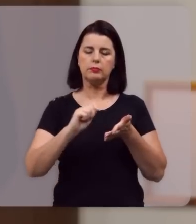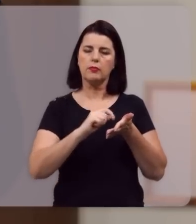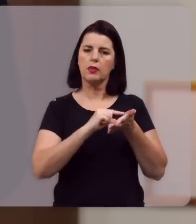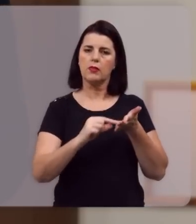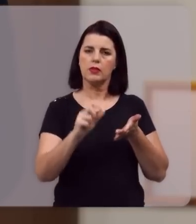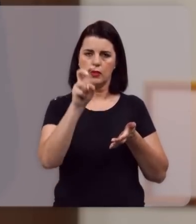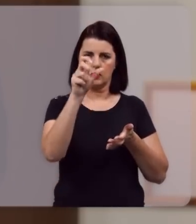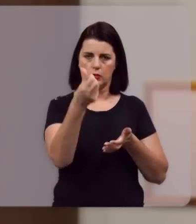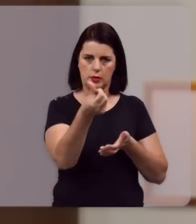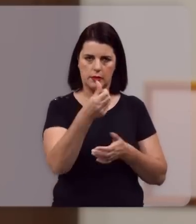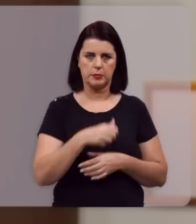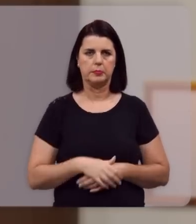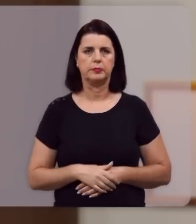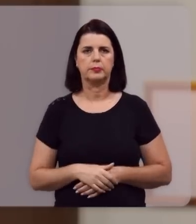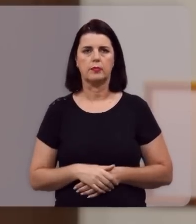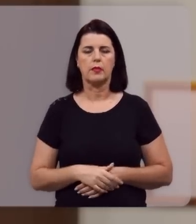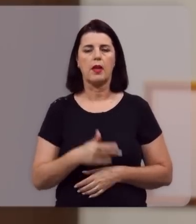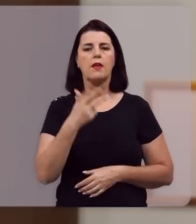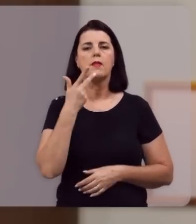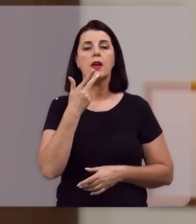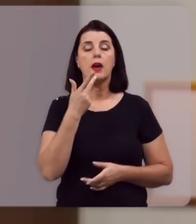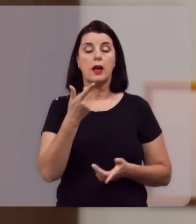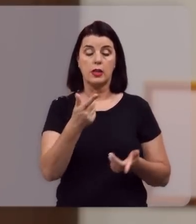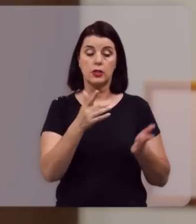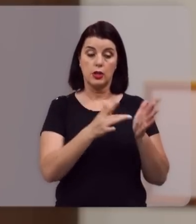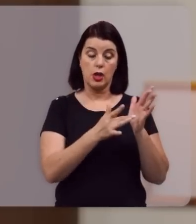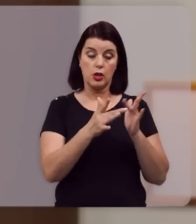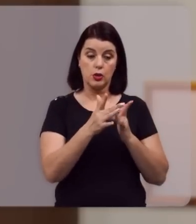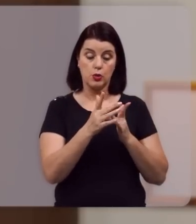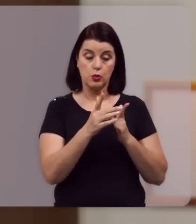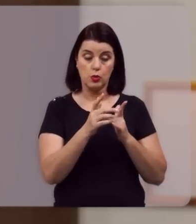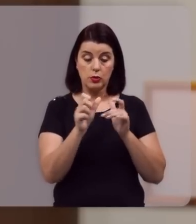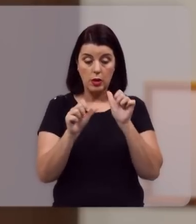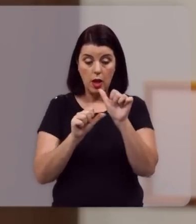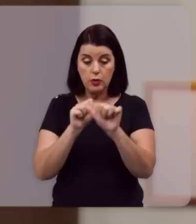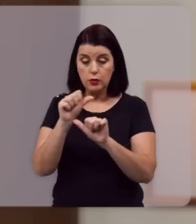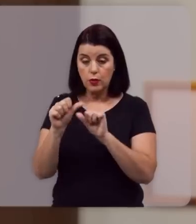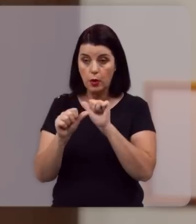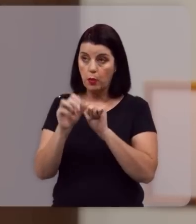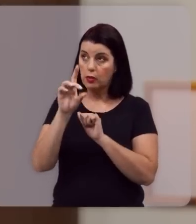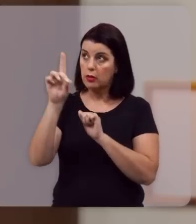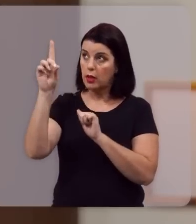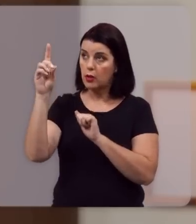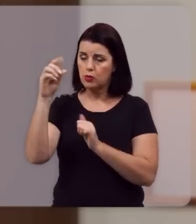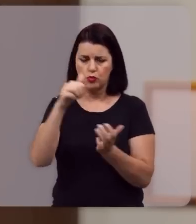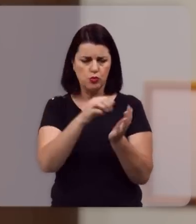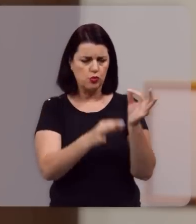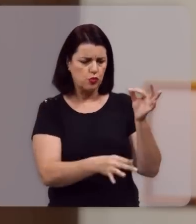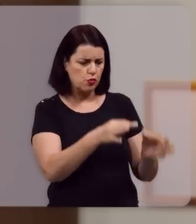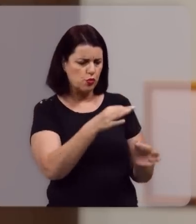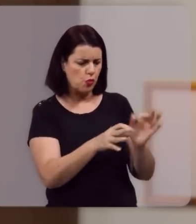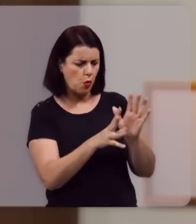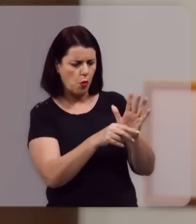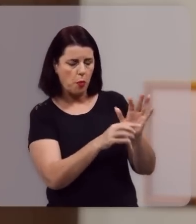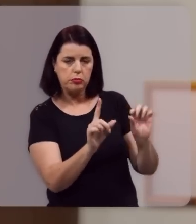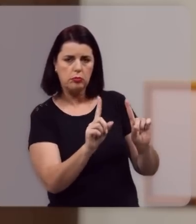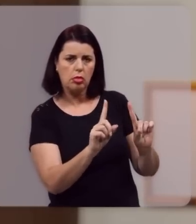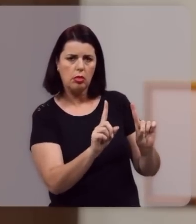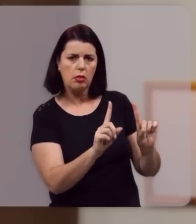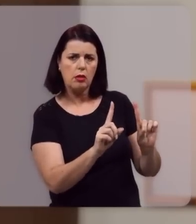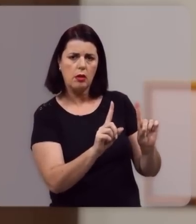escrito assim no verso 6: pois ele, subsistindo em forma de Deus, não julgou como